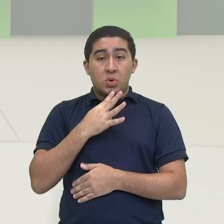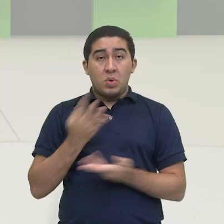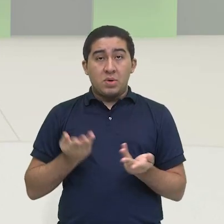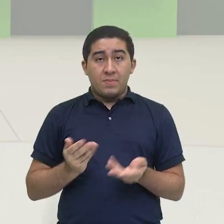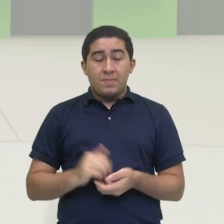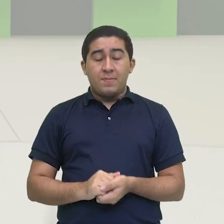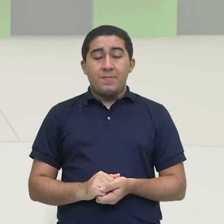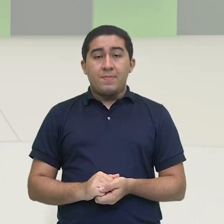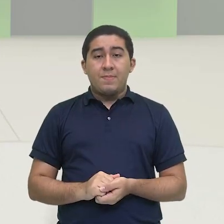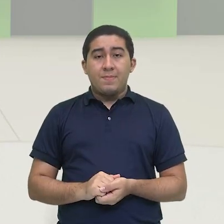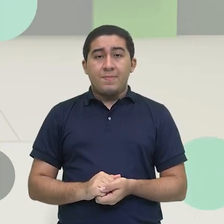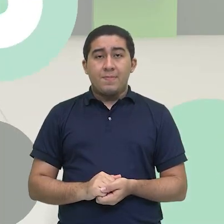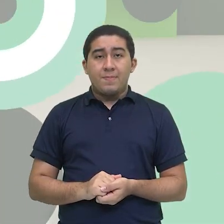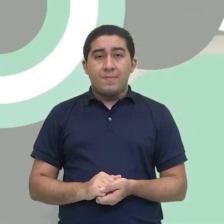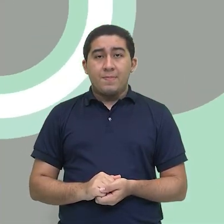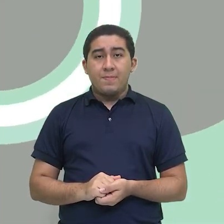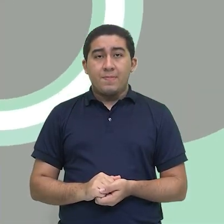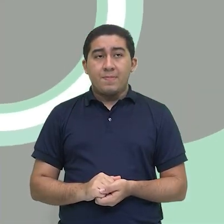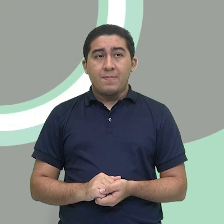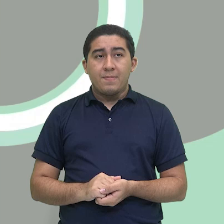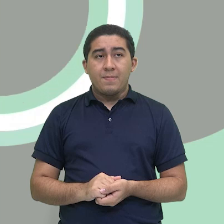agora.